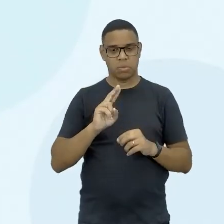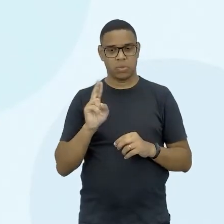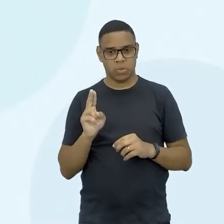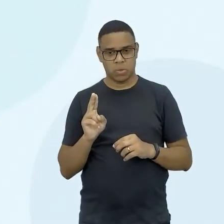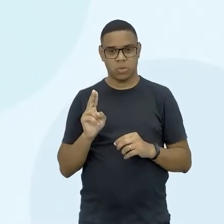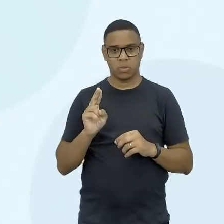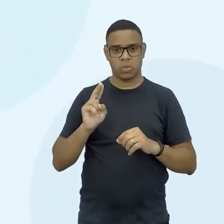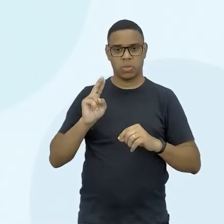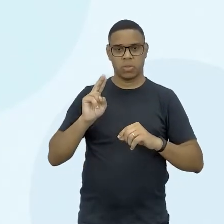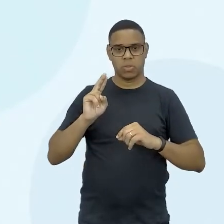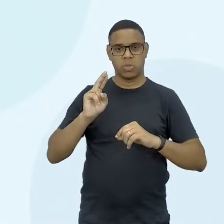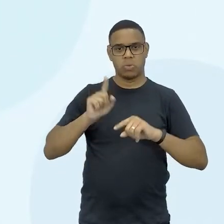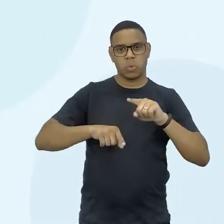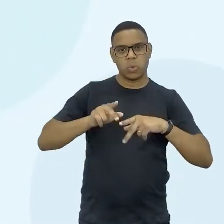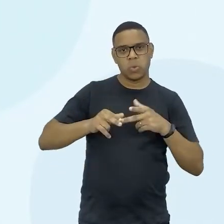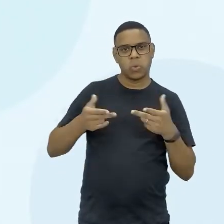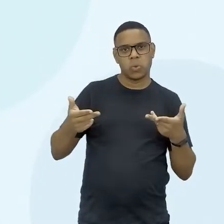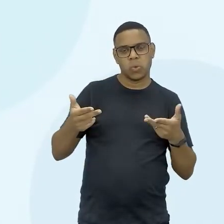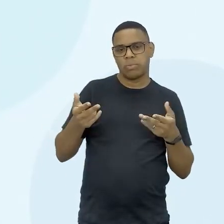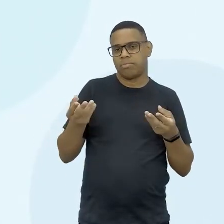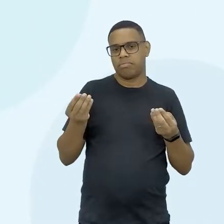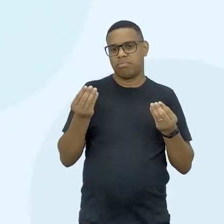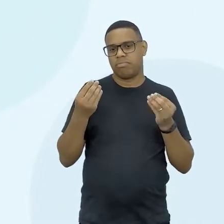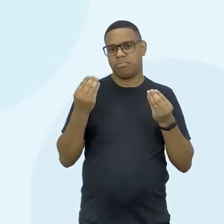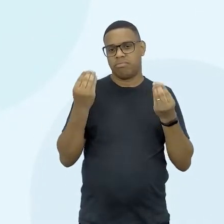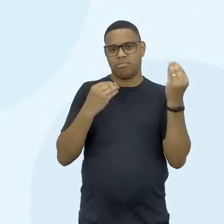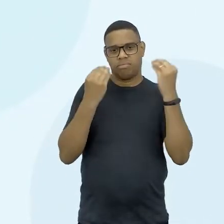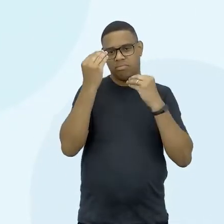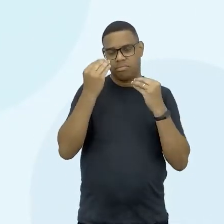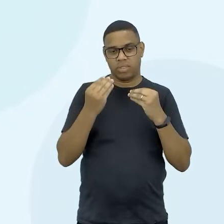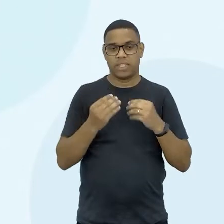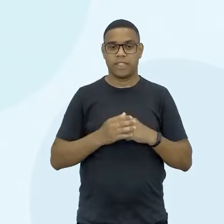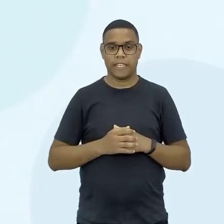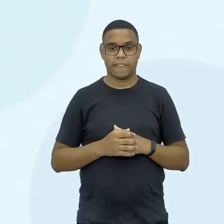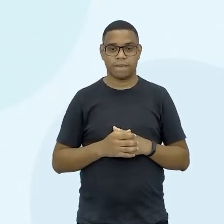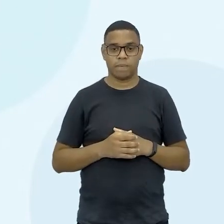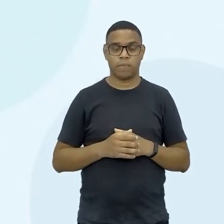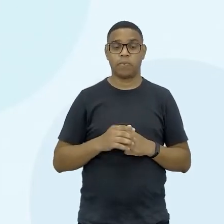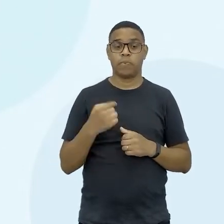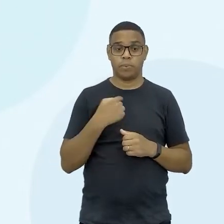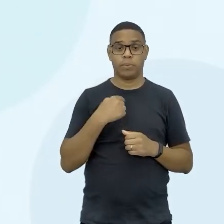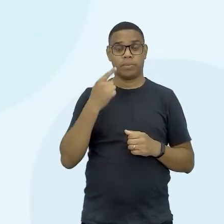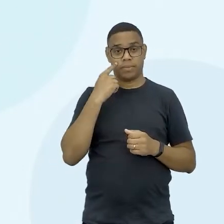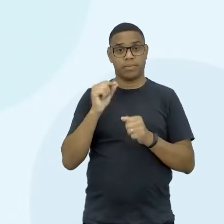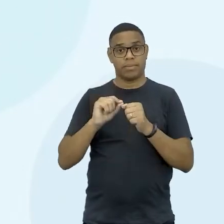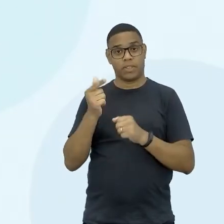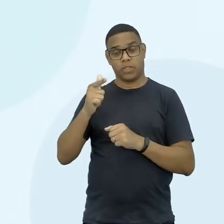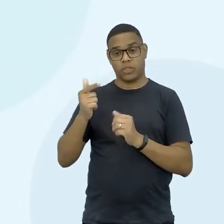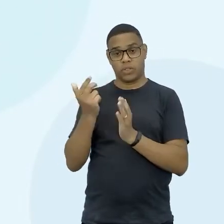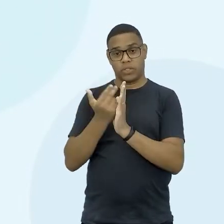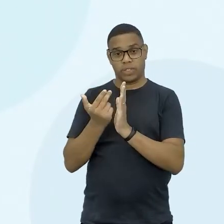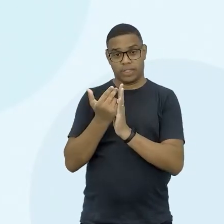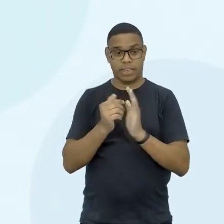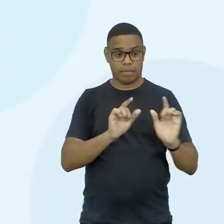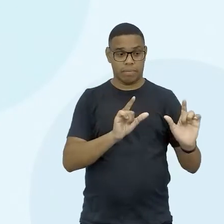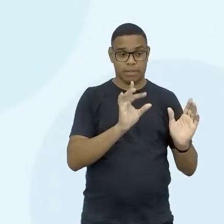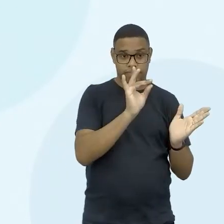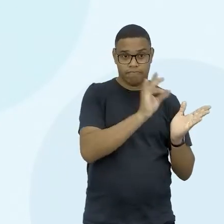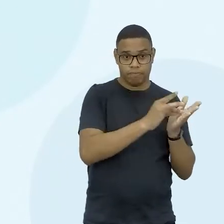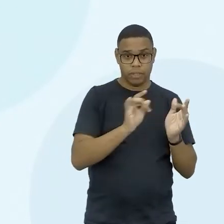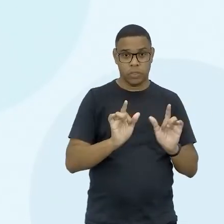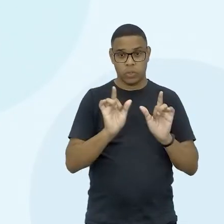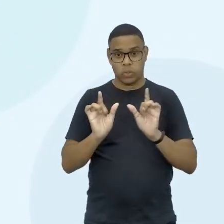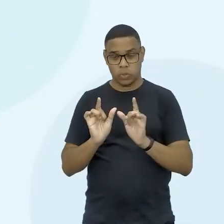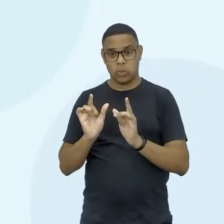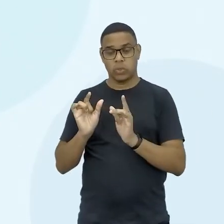tipos de produtos nesse sentido. Na verdade, por causa da... Se a gente fosse fazer essa releitura mesmo, essa segunda imagem que ela está